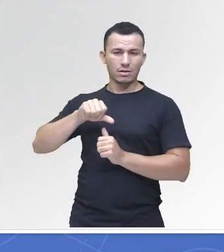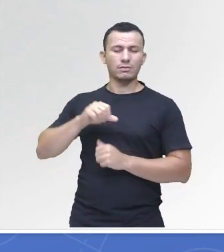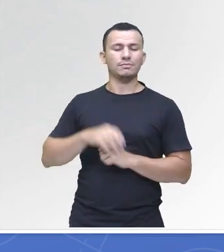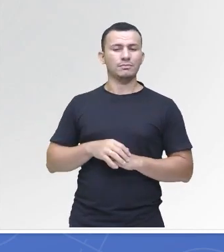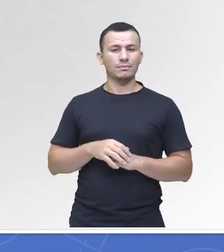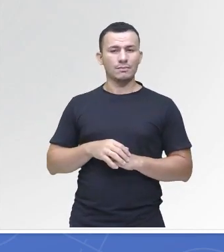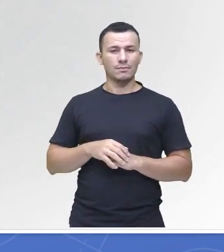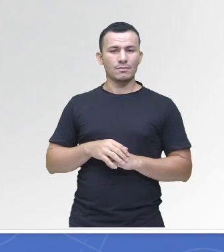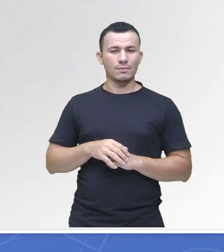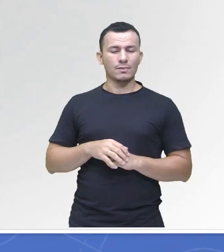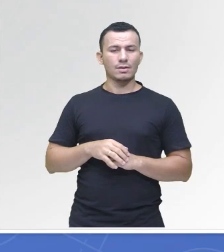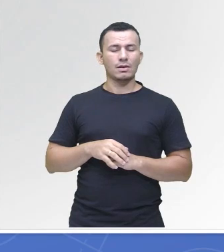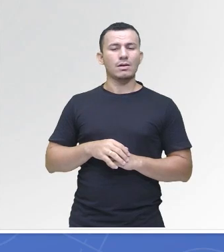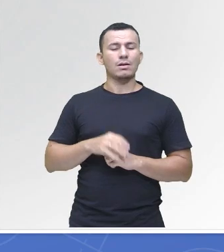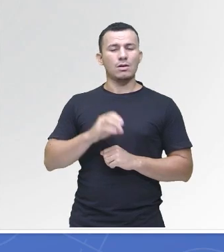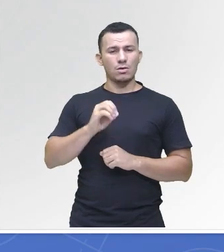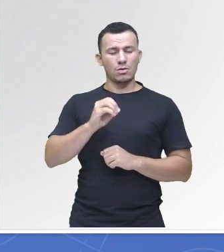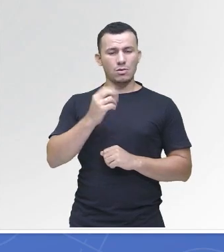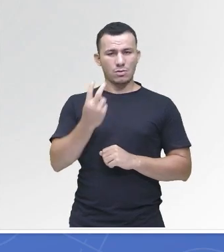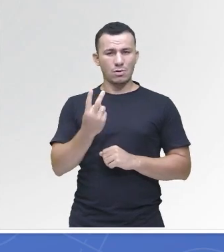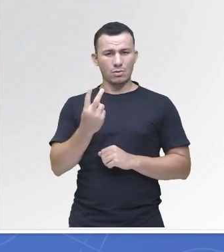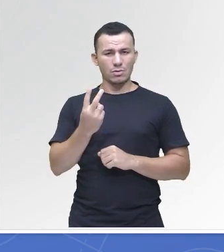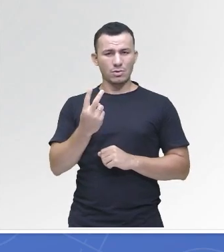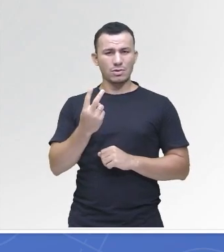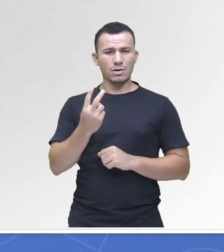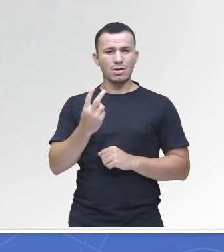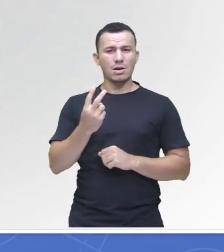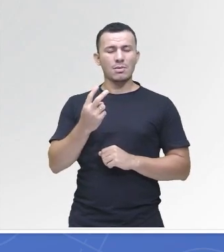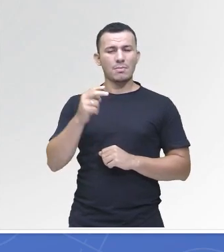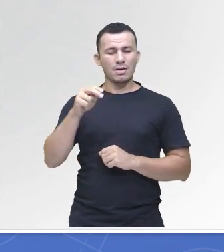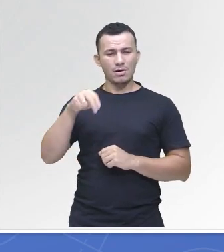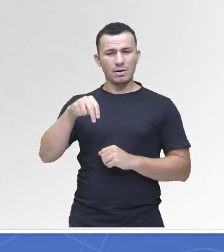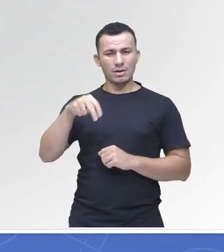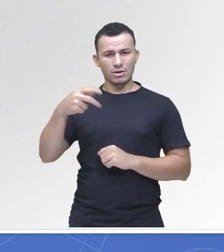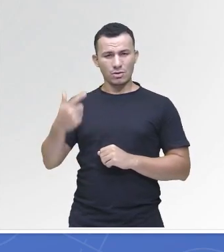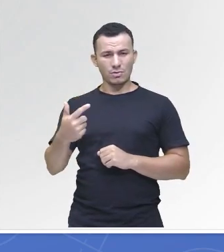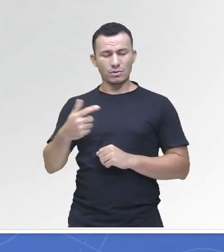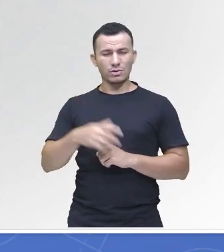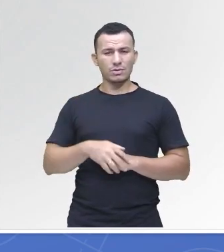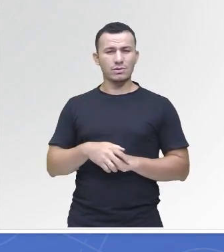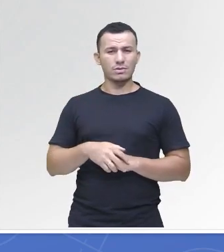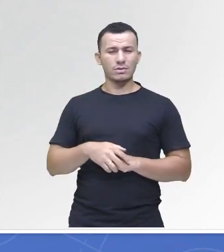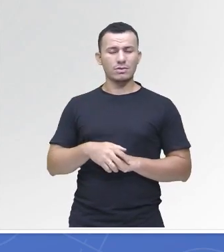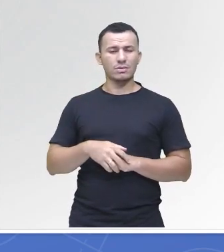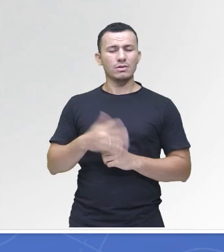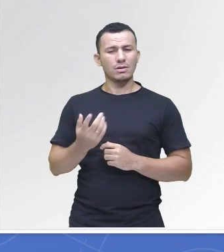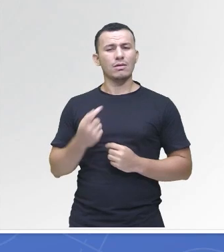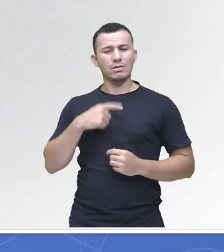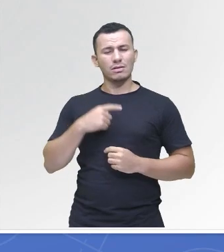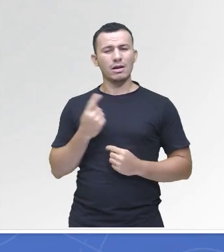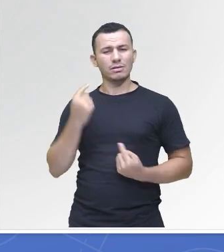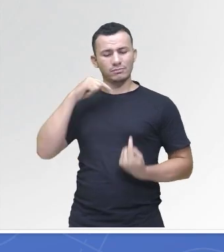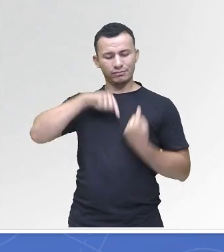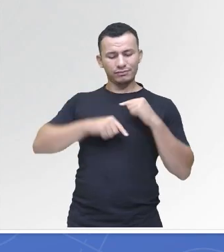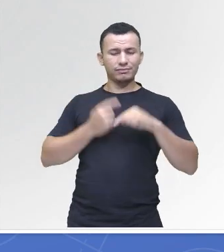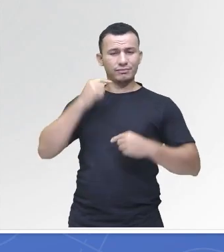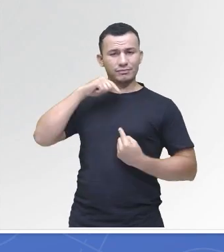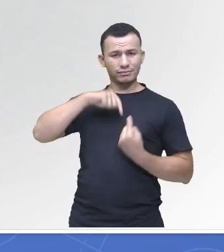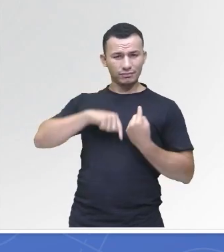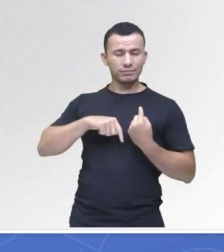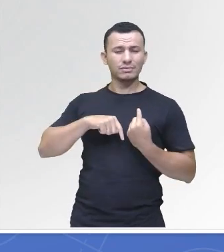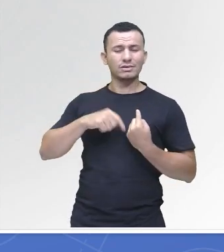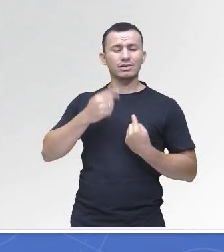oxigênio pelo gás carbônico. E aí ele precisa retornar. Então, ele vai retornar pela veia, chega no nosso coração, o